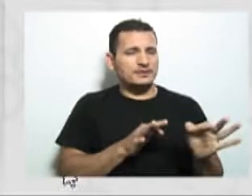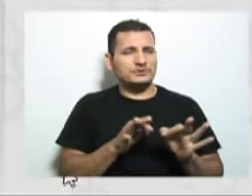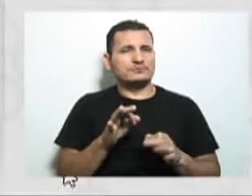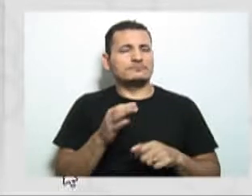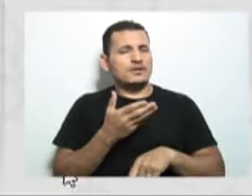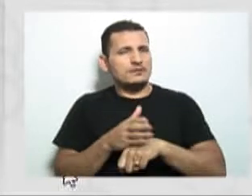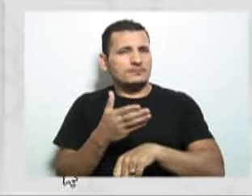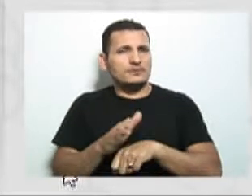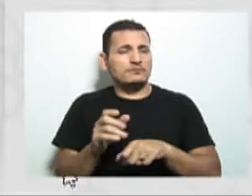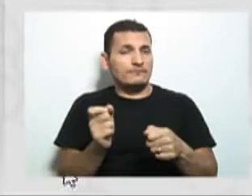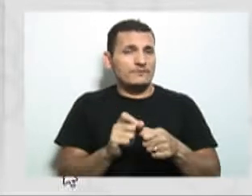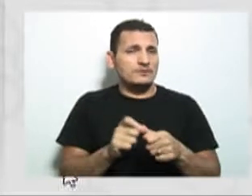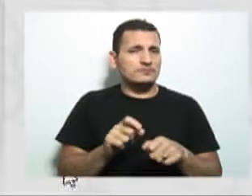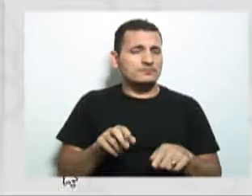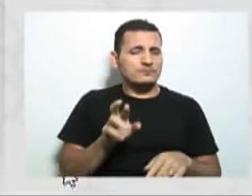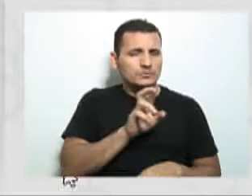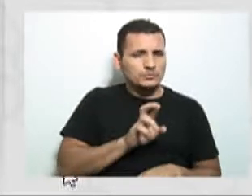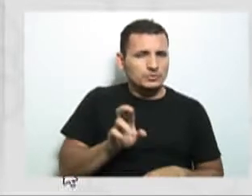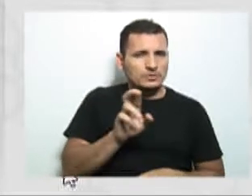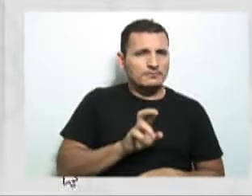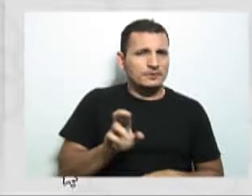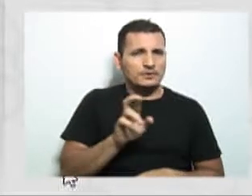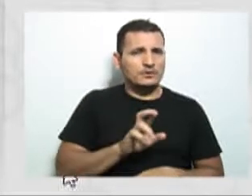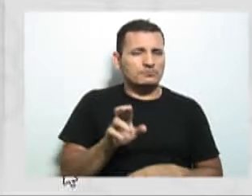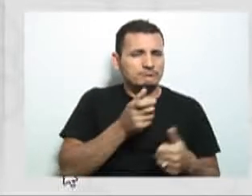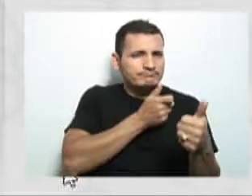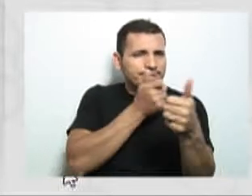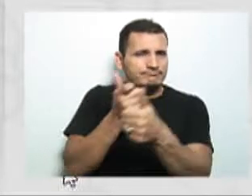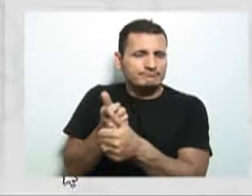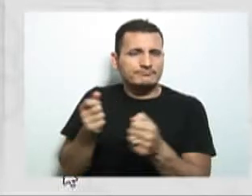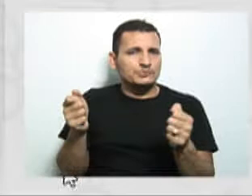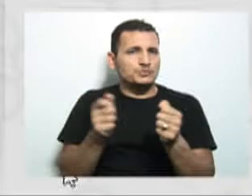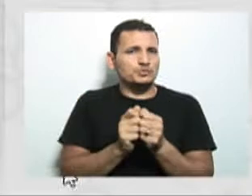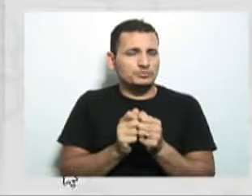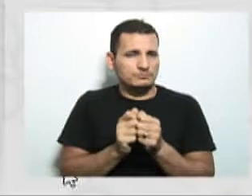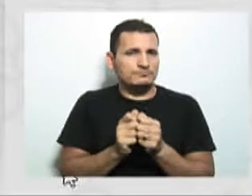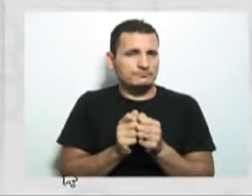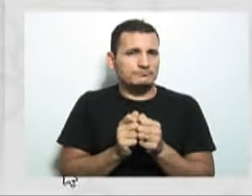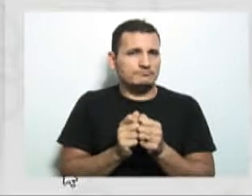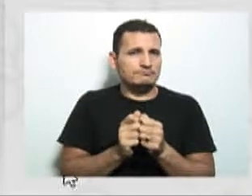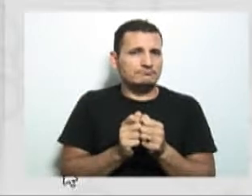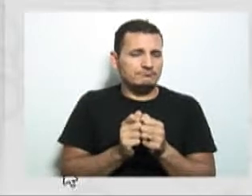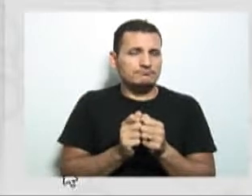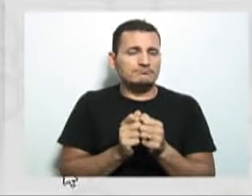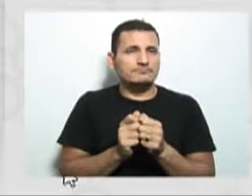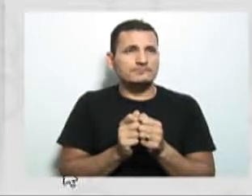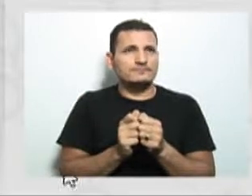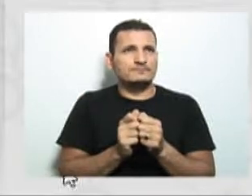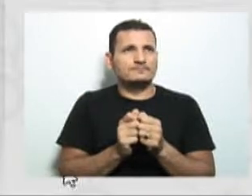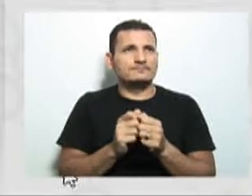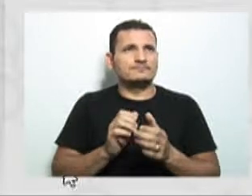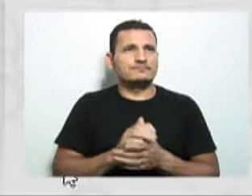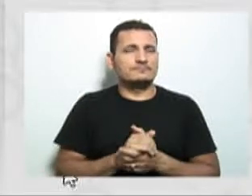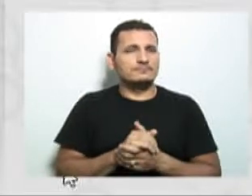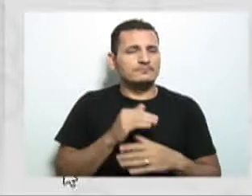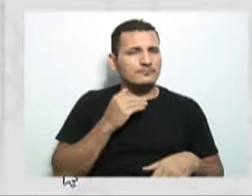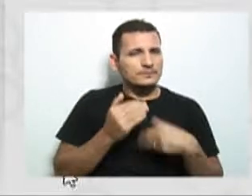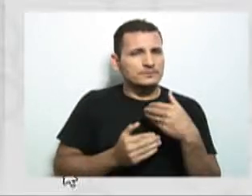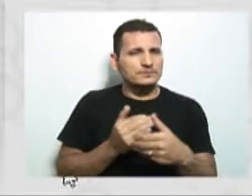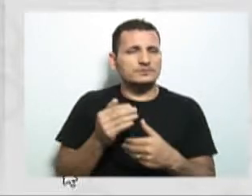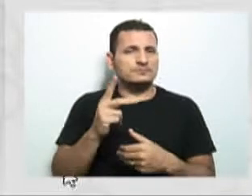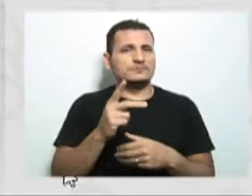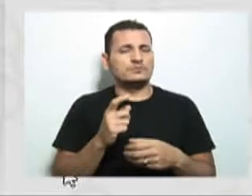o monitoramento. Acompanhe junto. Esteja ao lado, não é? Do processo, dos